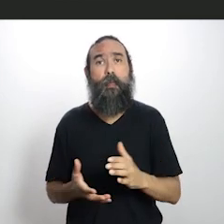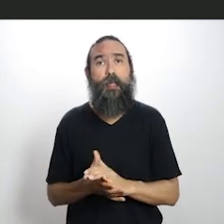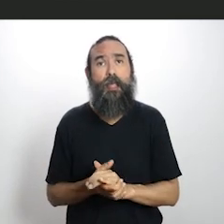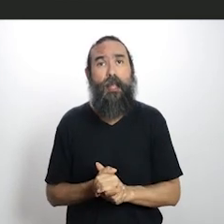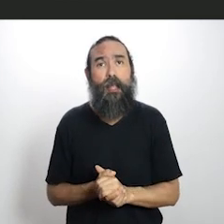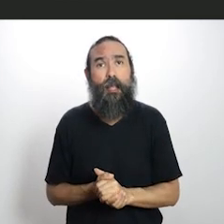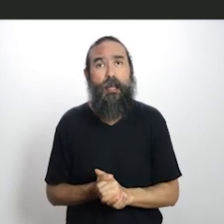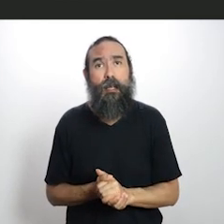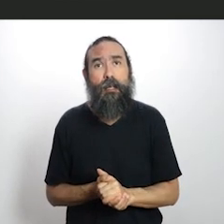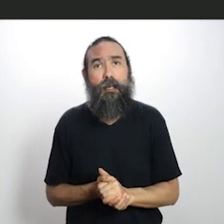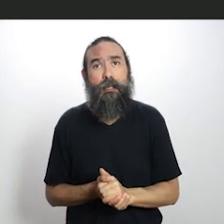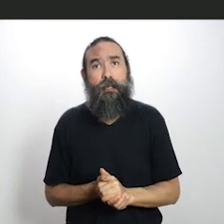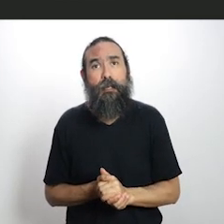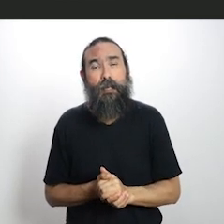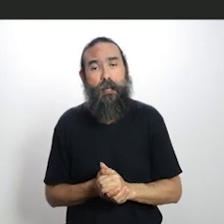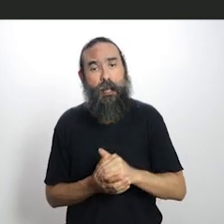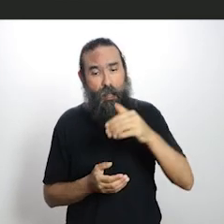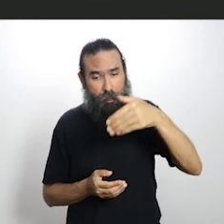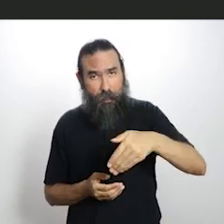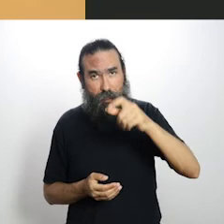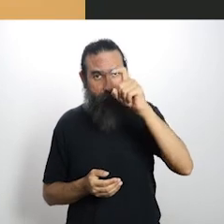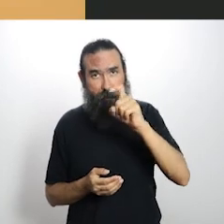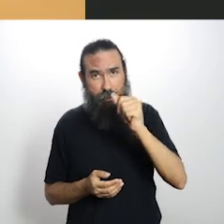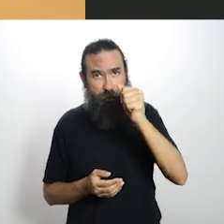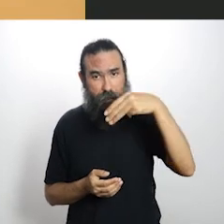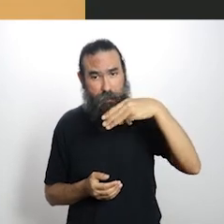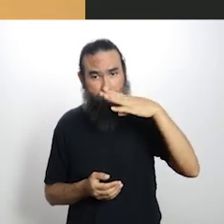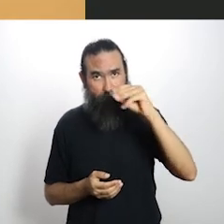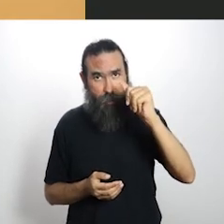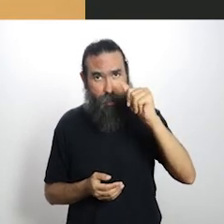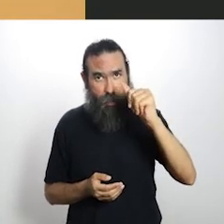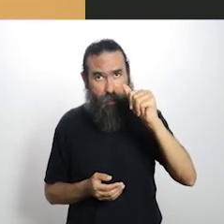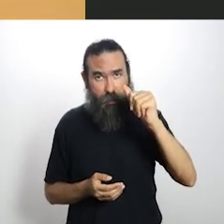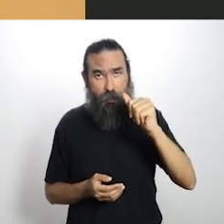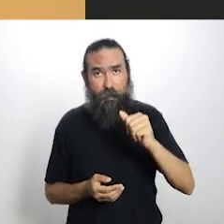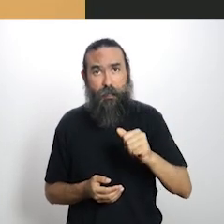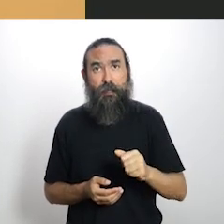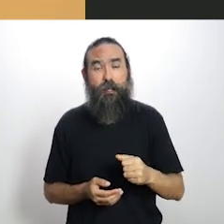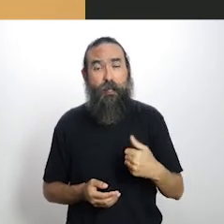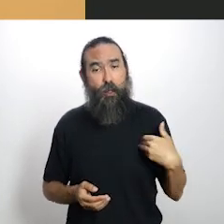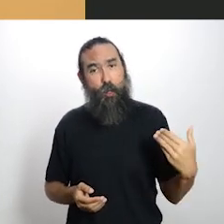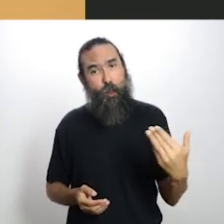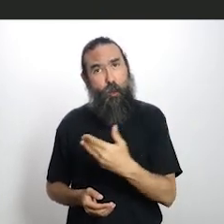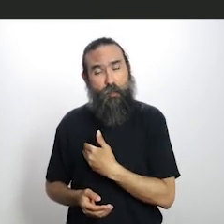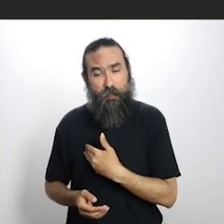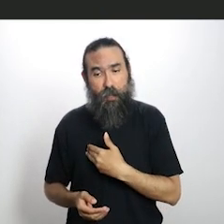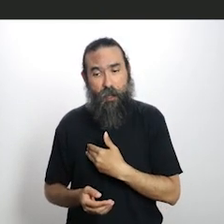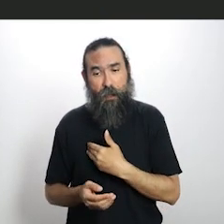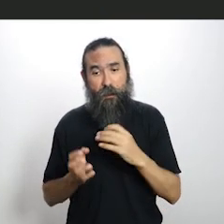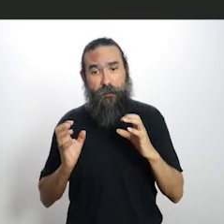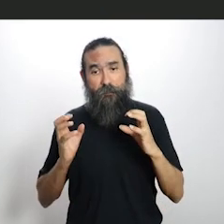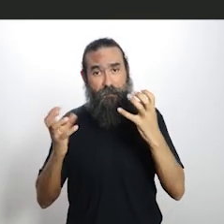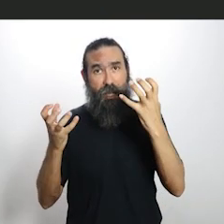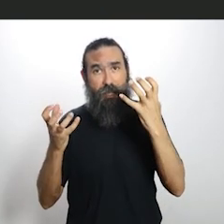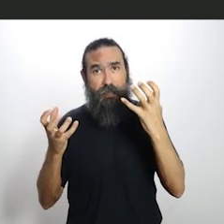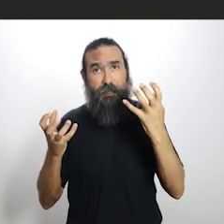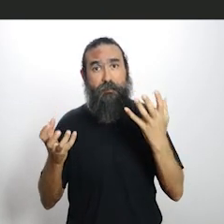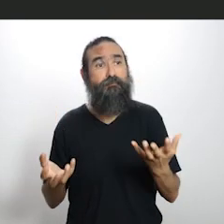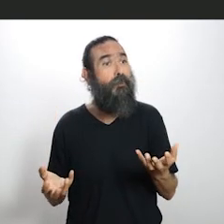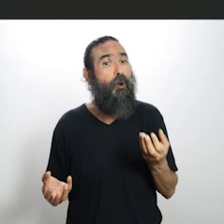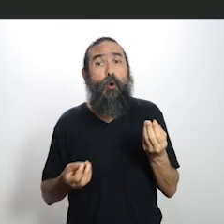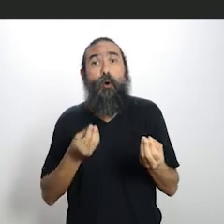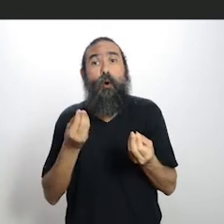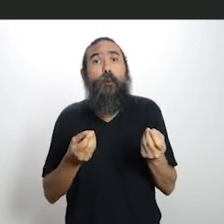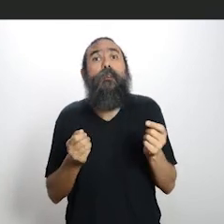acontecer sem a caixa de som ou com a caixa de som sabe só que o problema é que a mecânica que se levou a gente